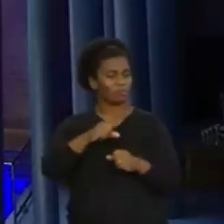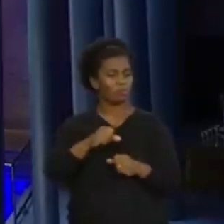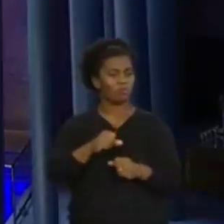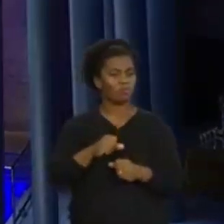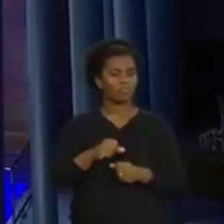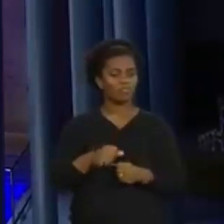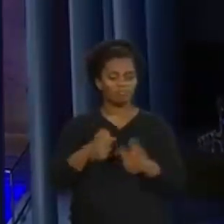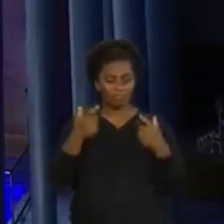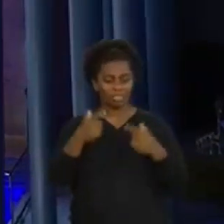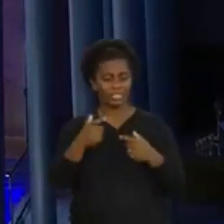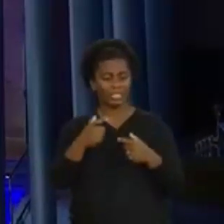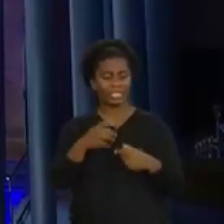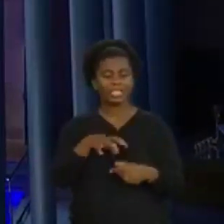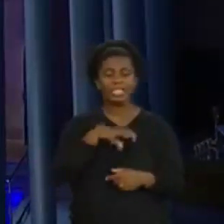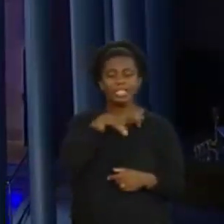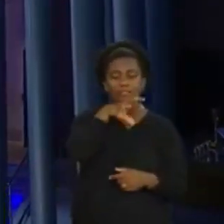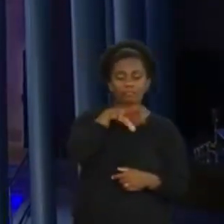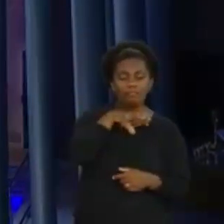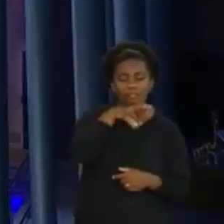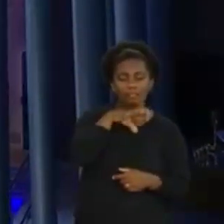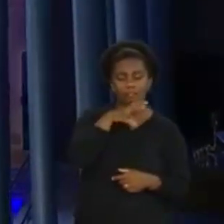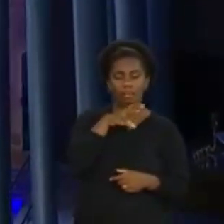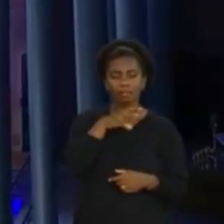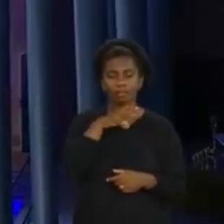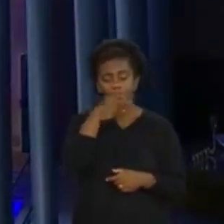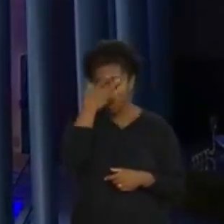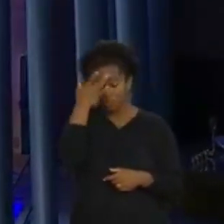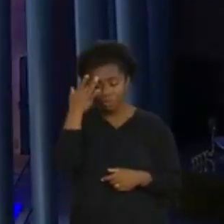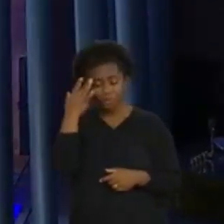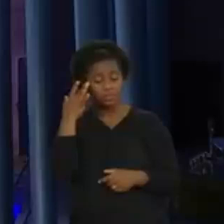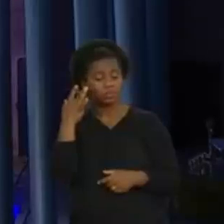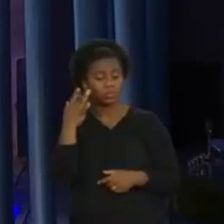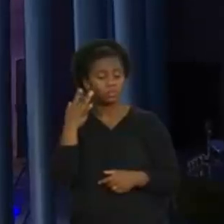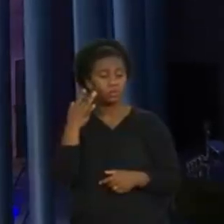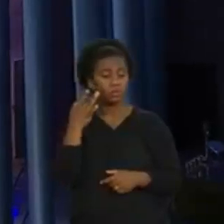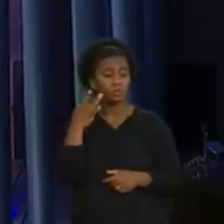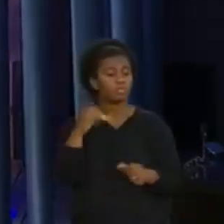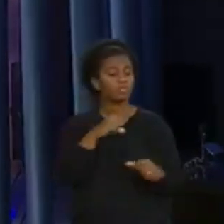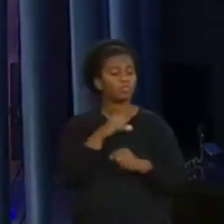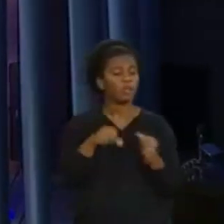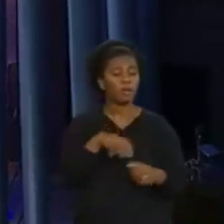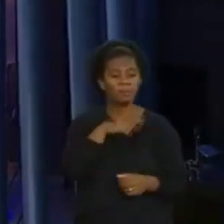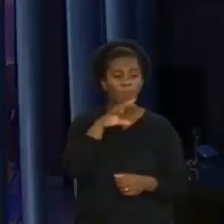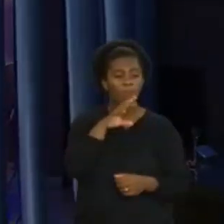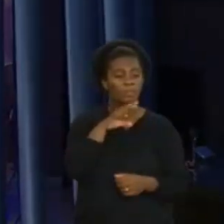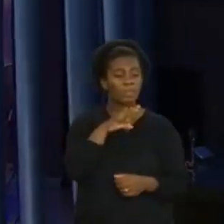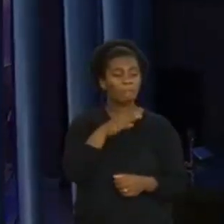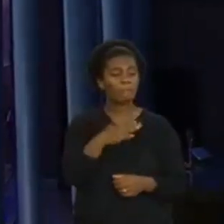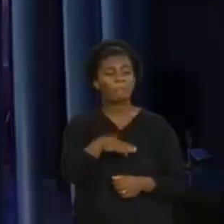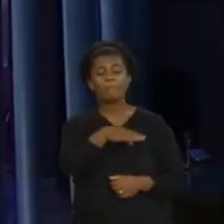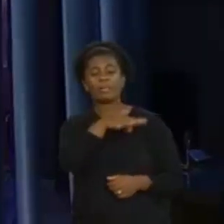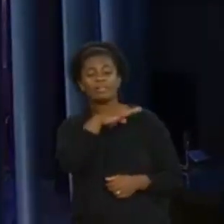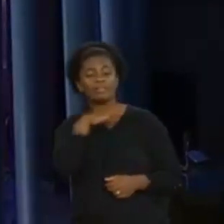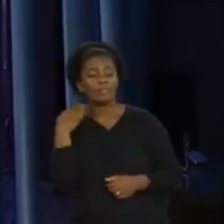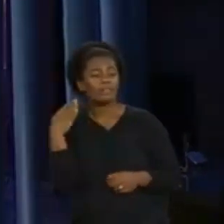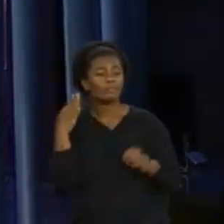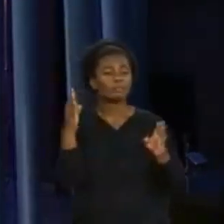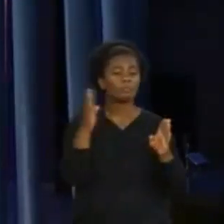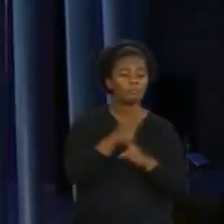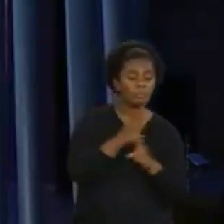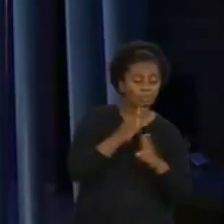O ser humano tem virado bicho, tem matado, tem destruído, tem perseguido.